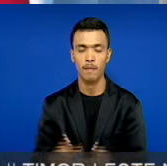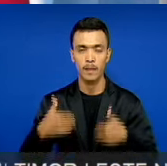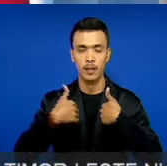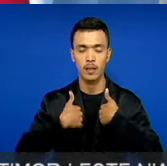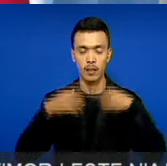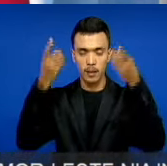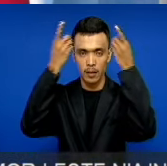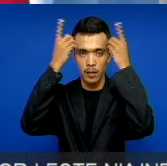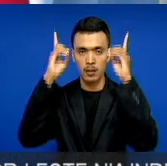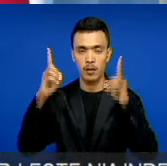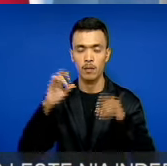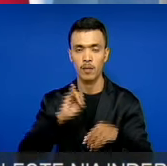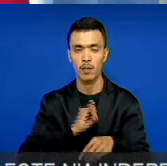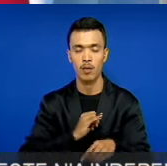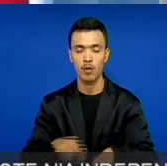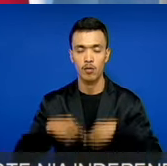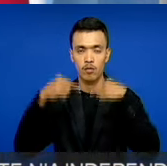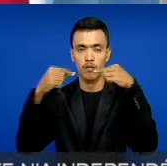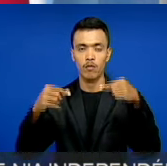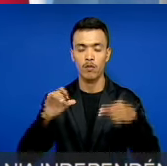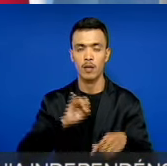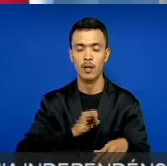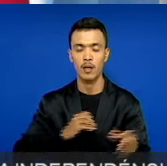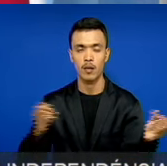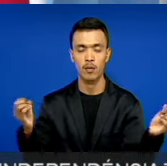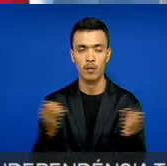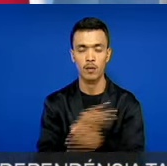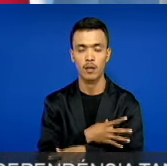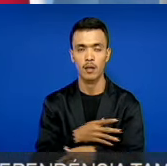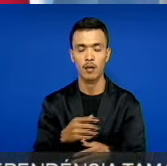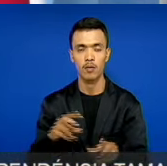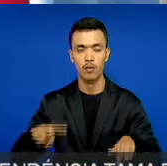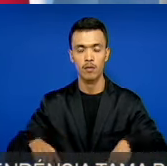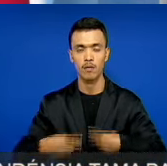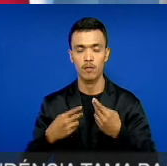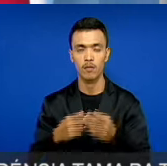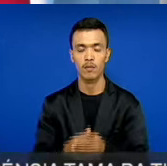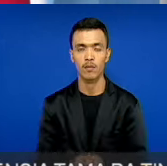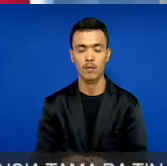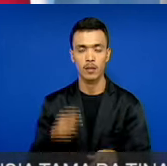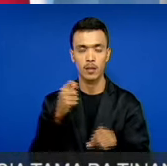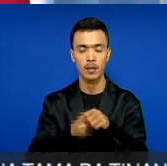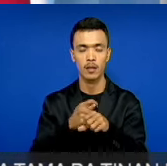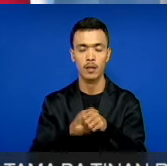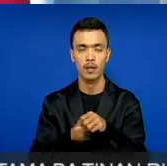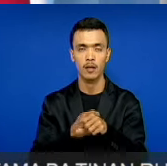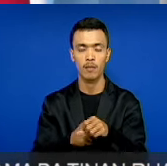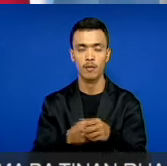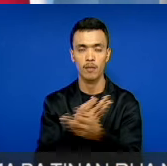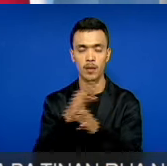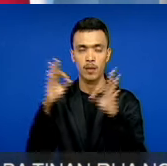nebe maka ufo, atau, kata, voluntari mati entrega, to prazo ira nebe maka